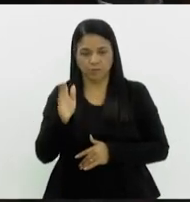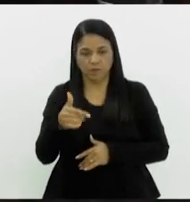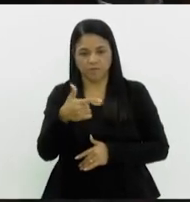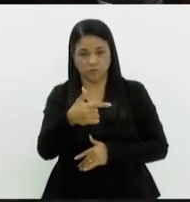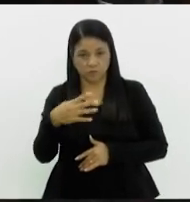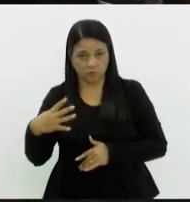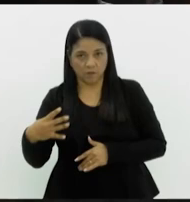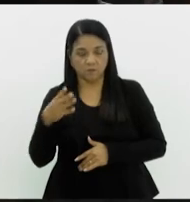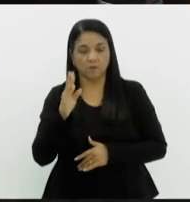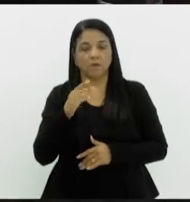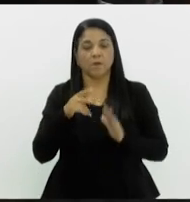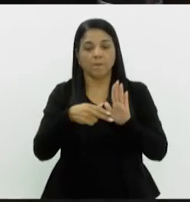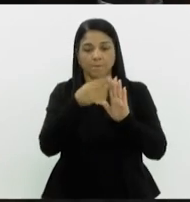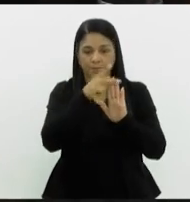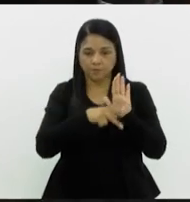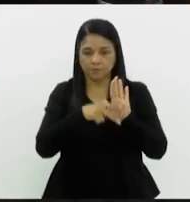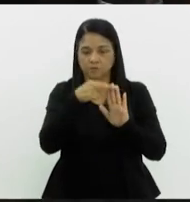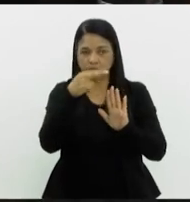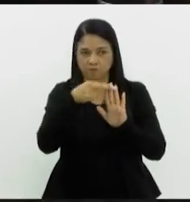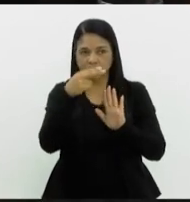722-24, projeto de resolução